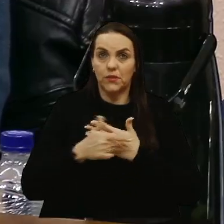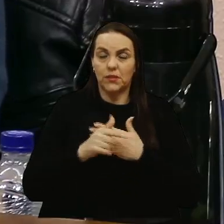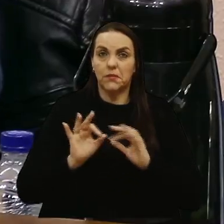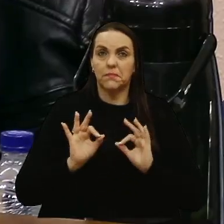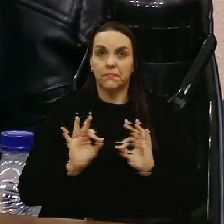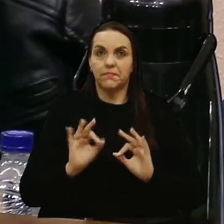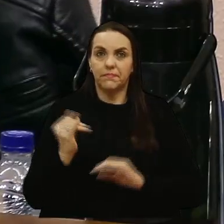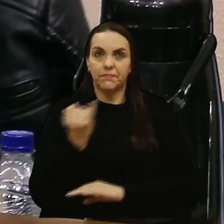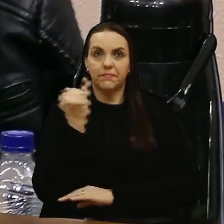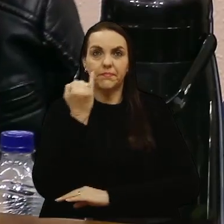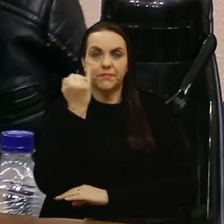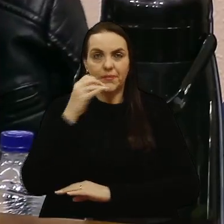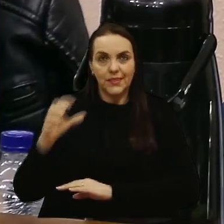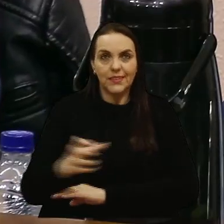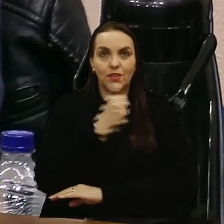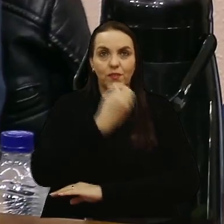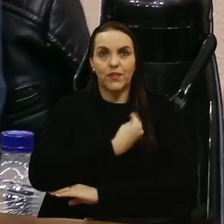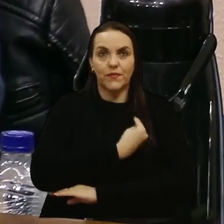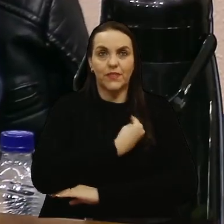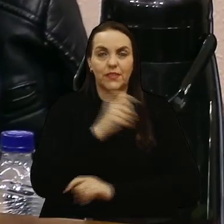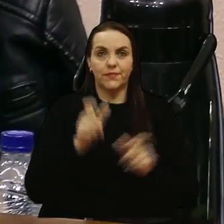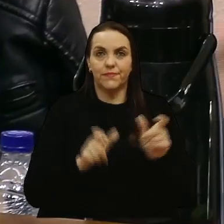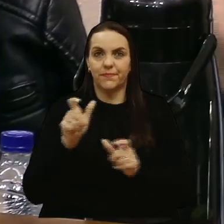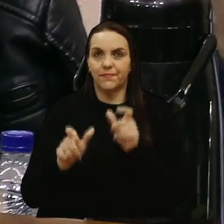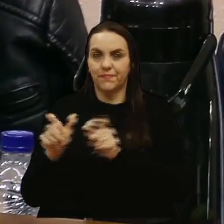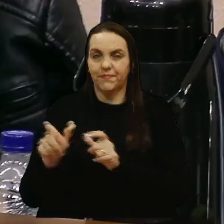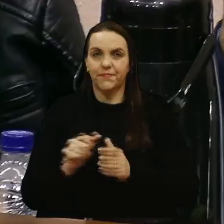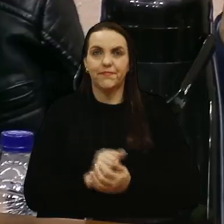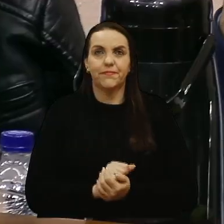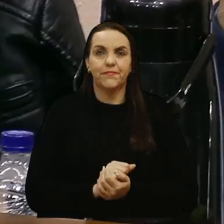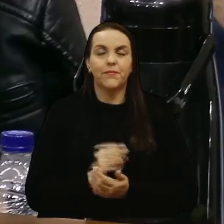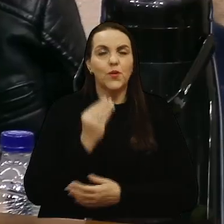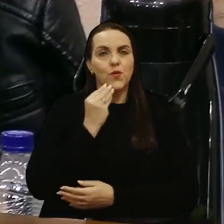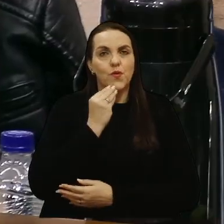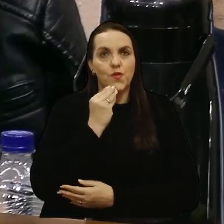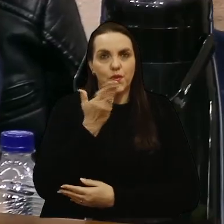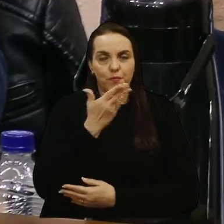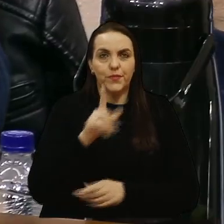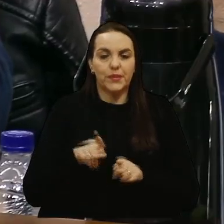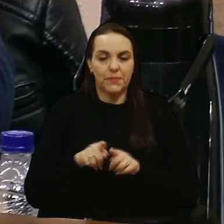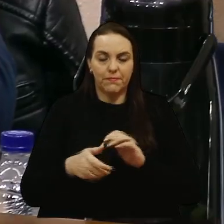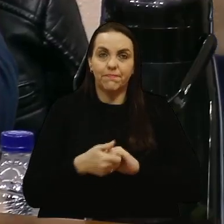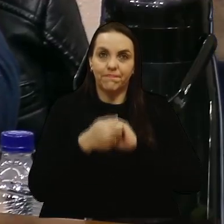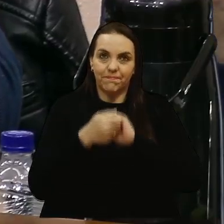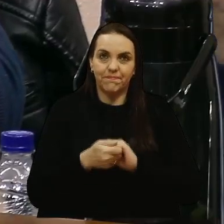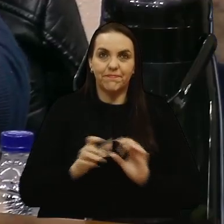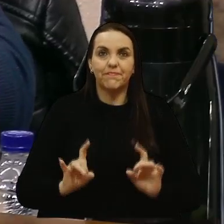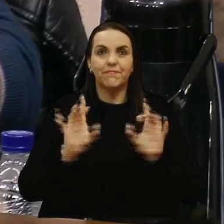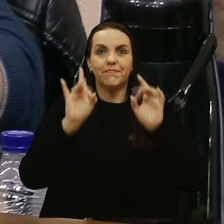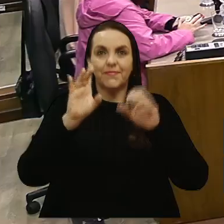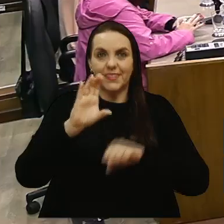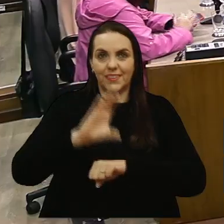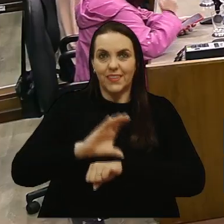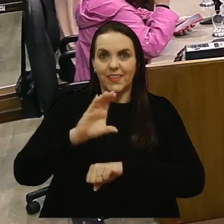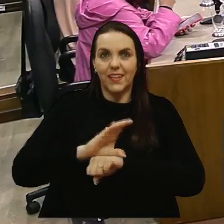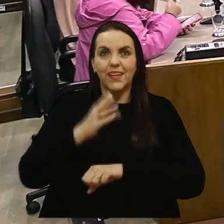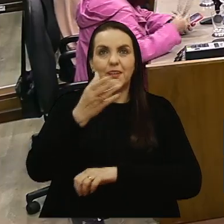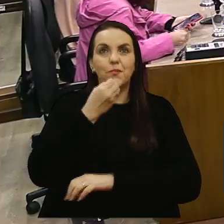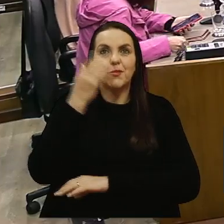forma importante a salvar a vida das pessoas. Saudar, logicamente, de forma especial ao CETEC. Bom dia, gente.